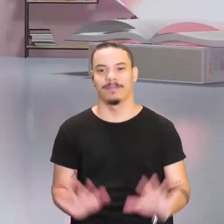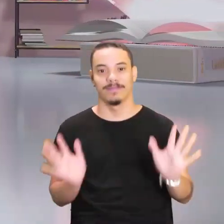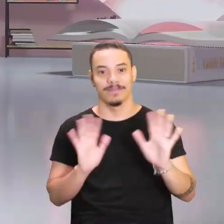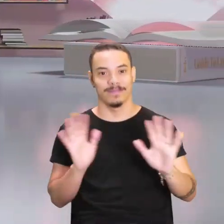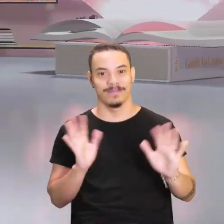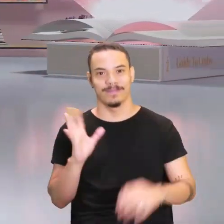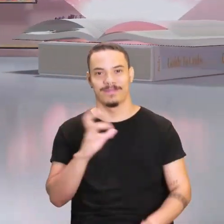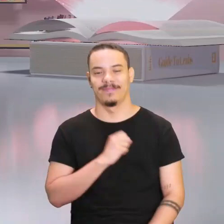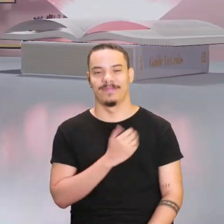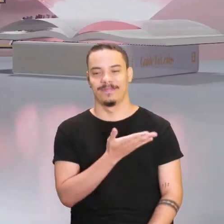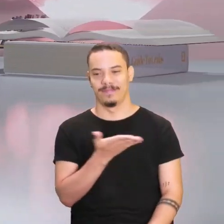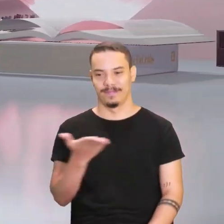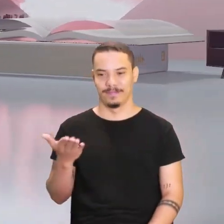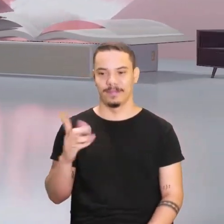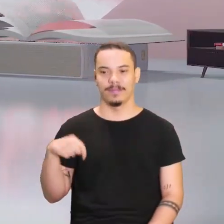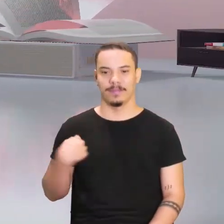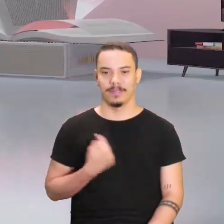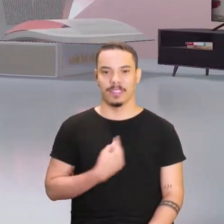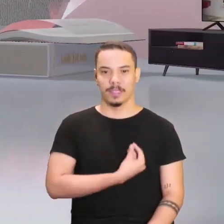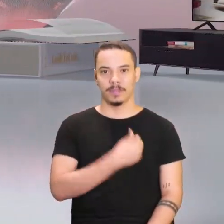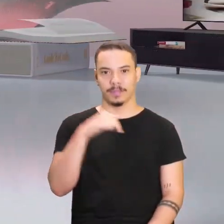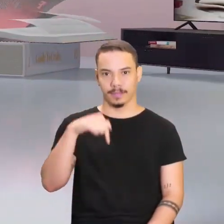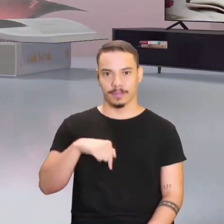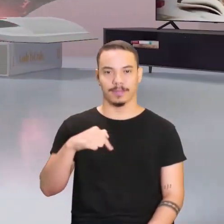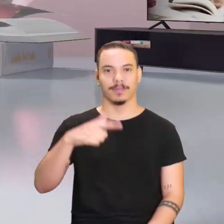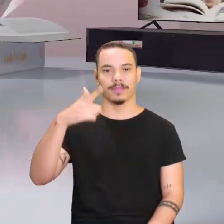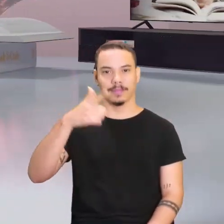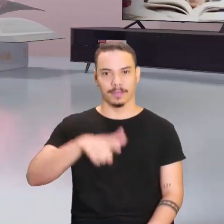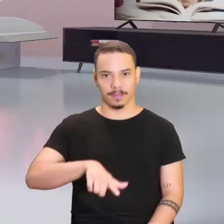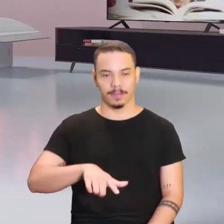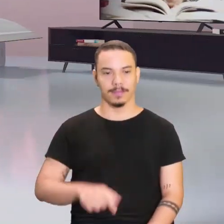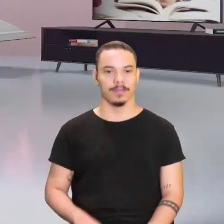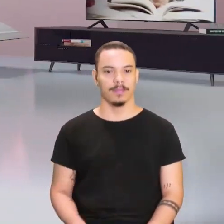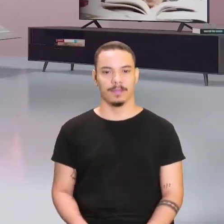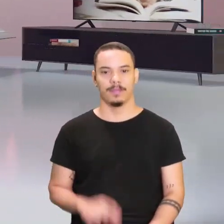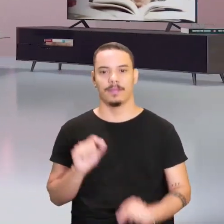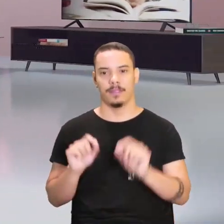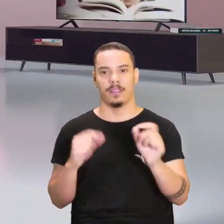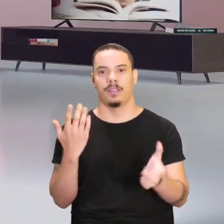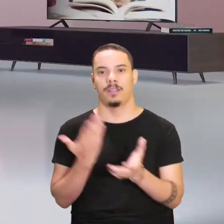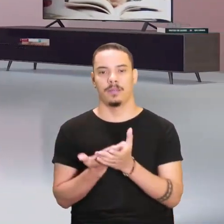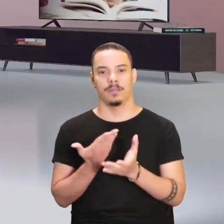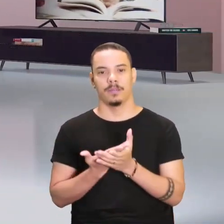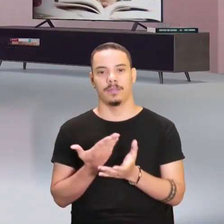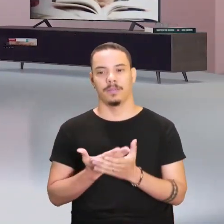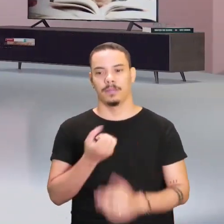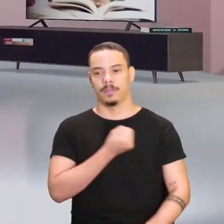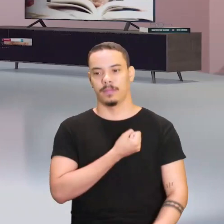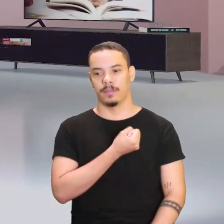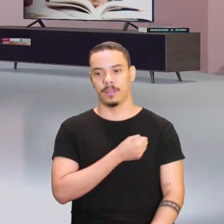amadinhos, estamos aqui novamente para a nossa aula